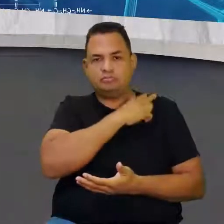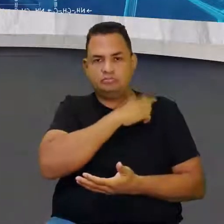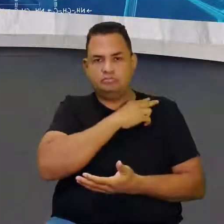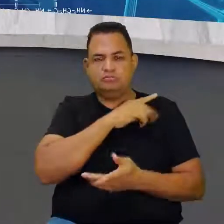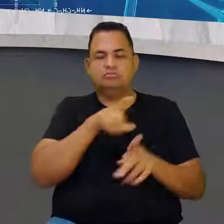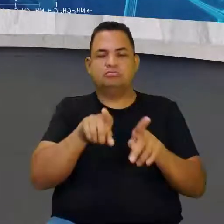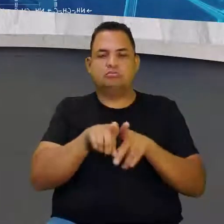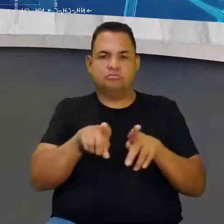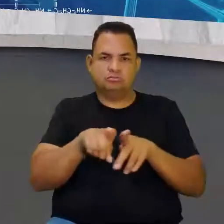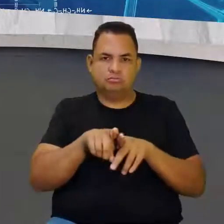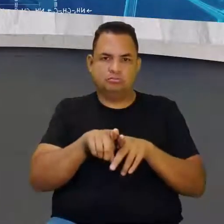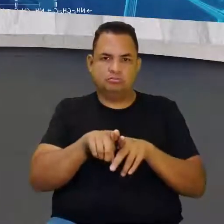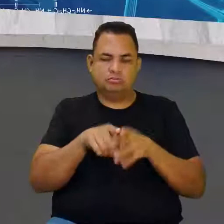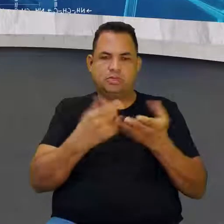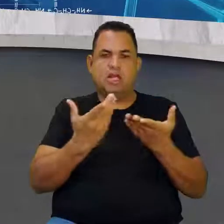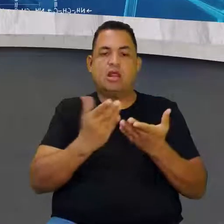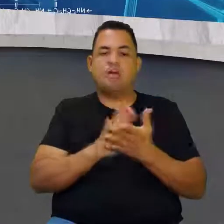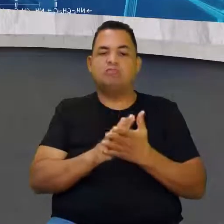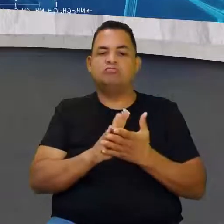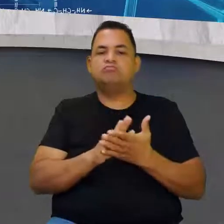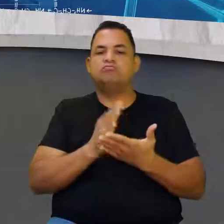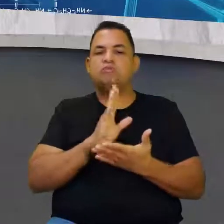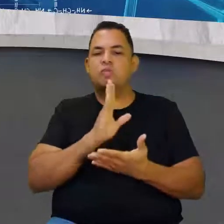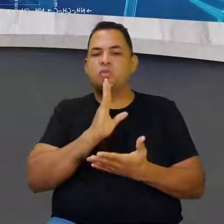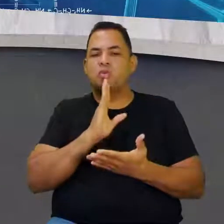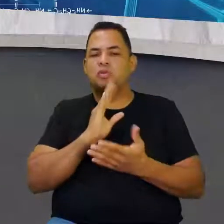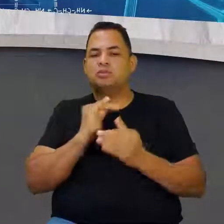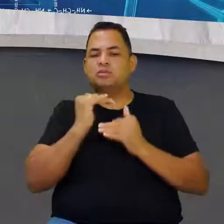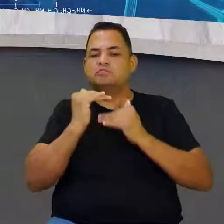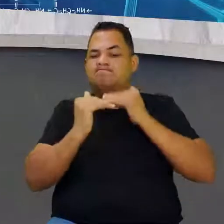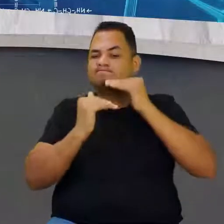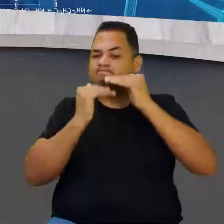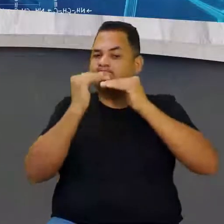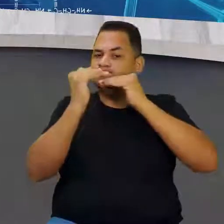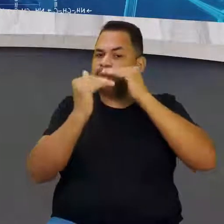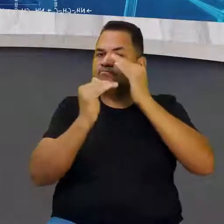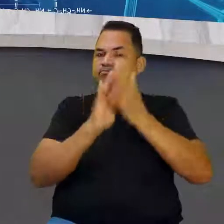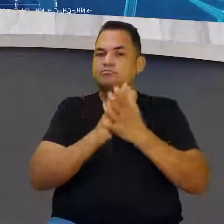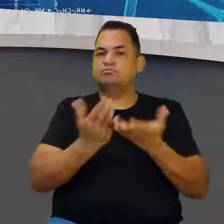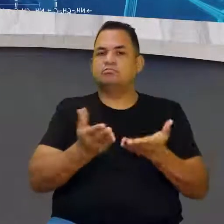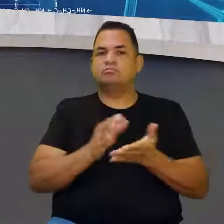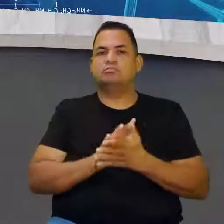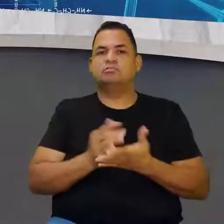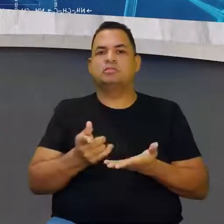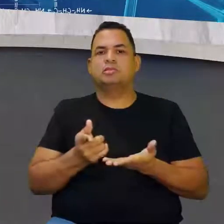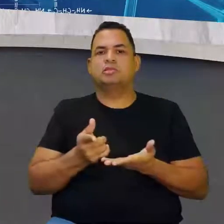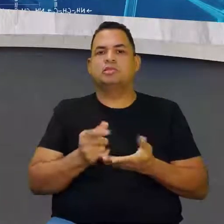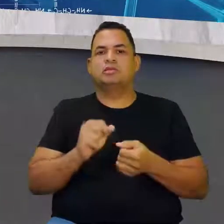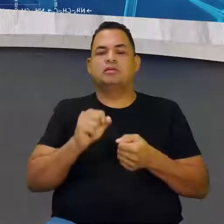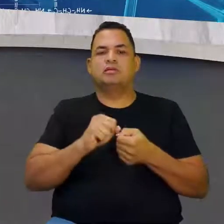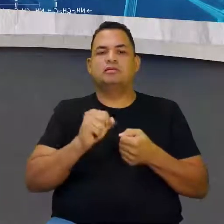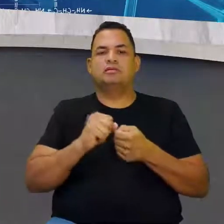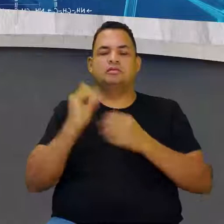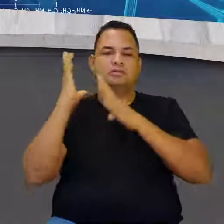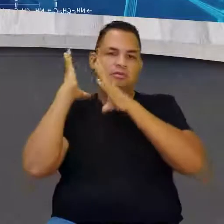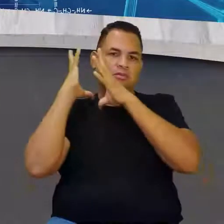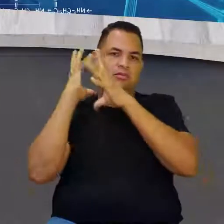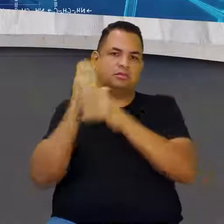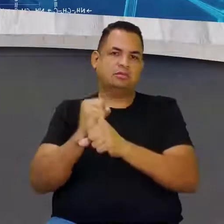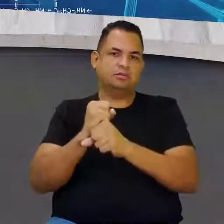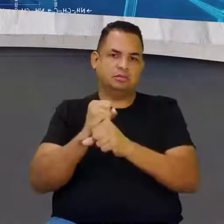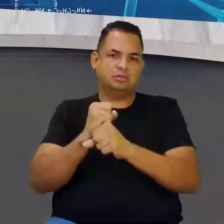segundo ano, já que o conhecimento ele é uma construção, né? E aí a gente vai fazer o que agora? A nossa